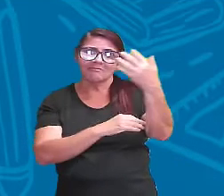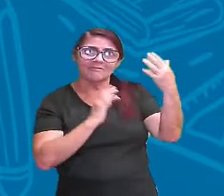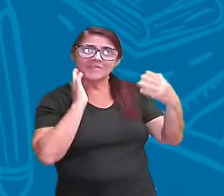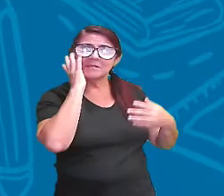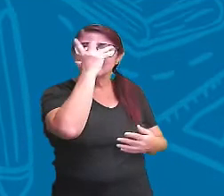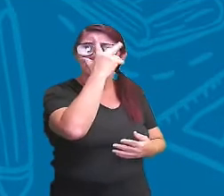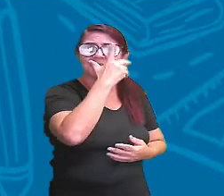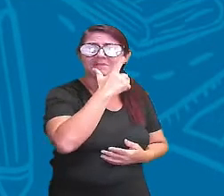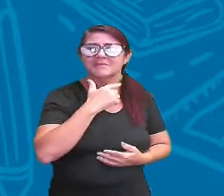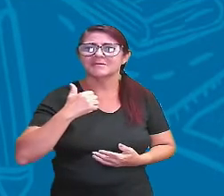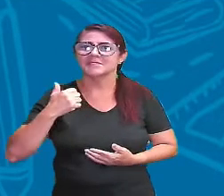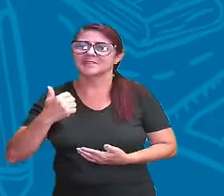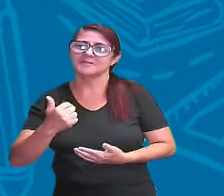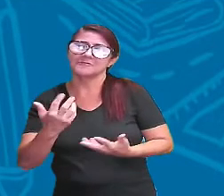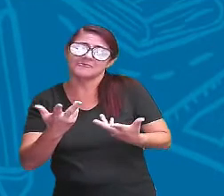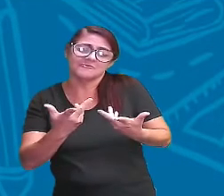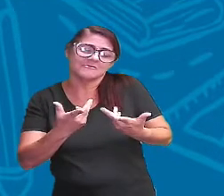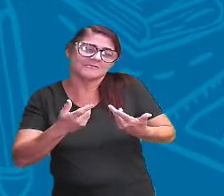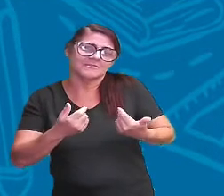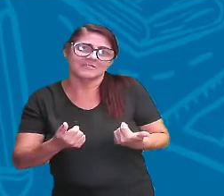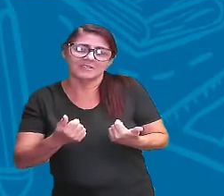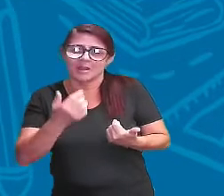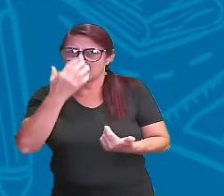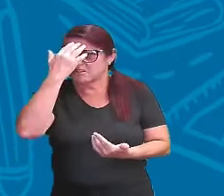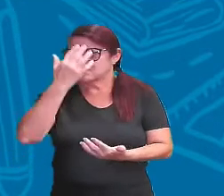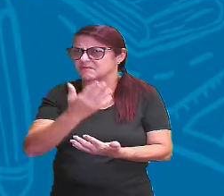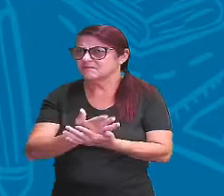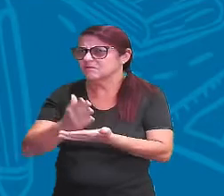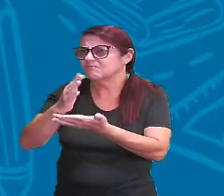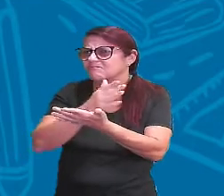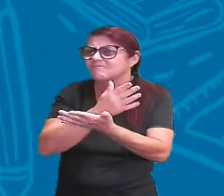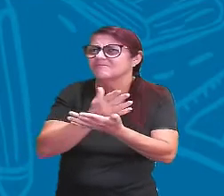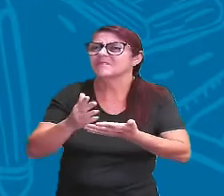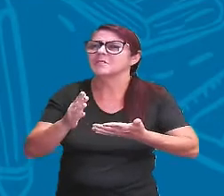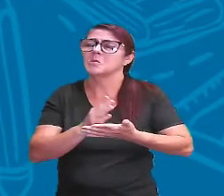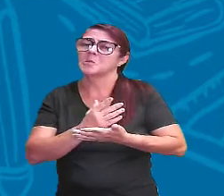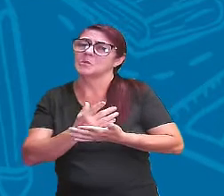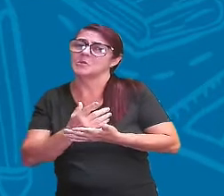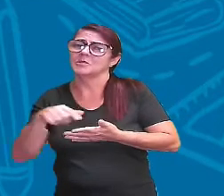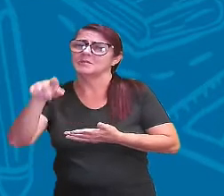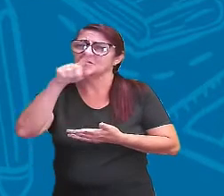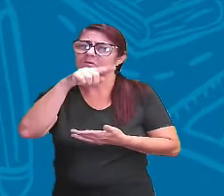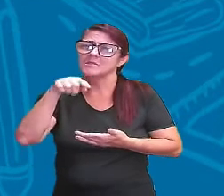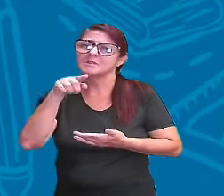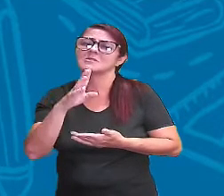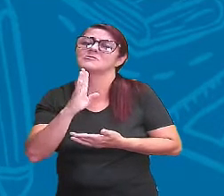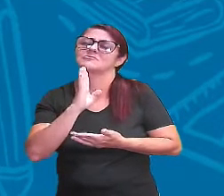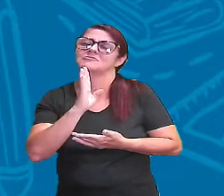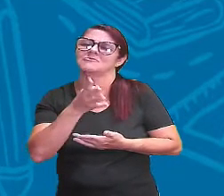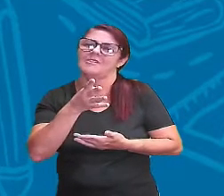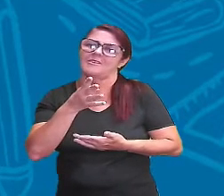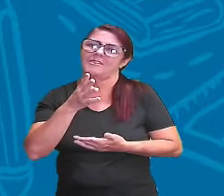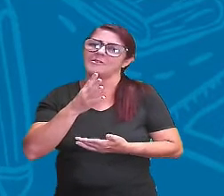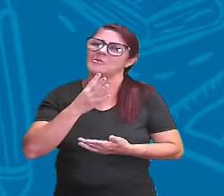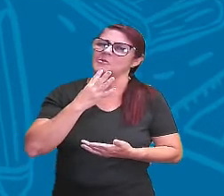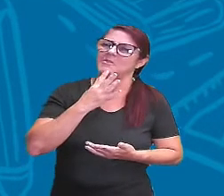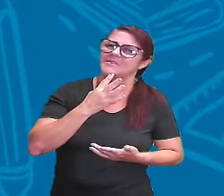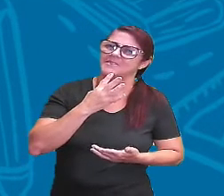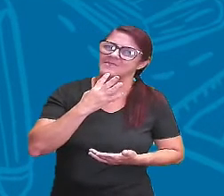gente tem alguns contos que acredito que fazem parte de vocês, que vocês já